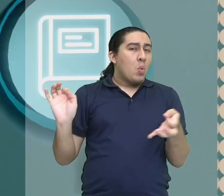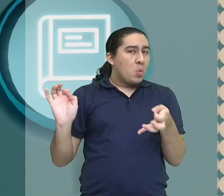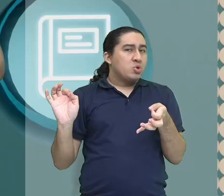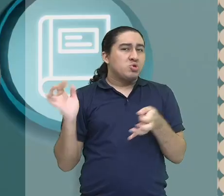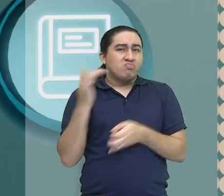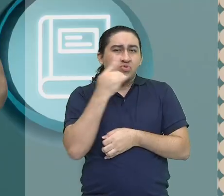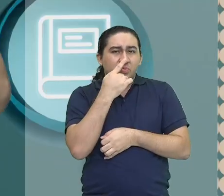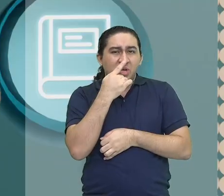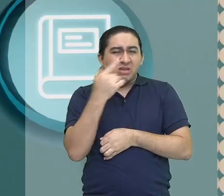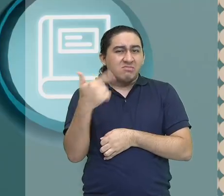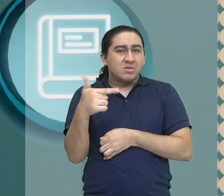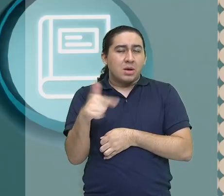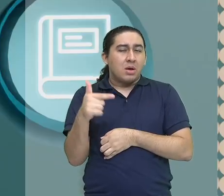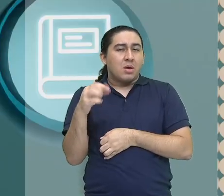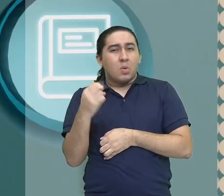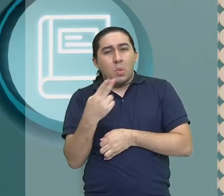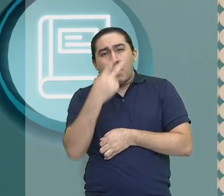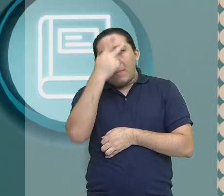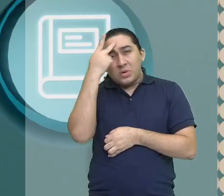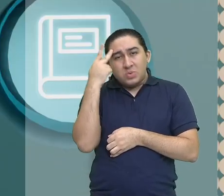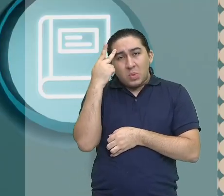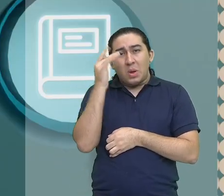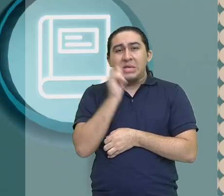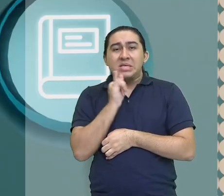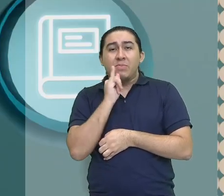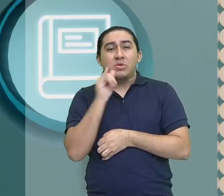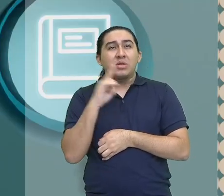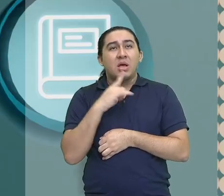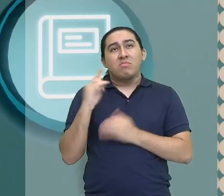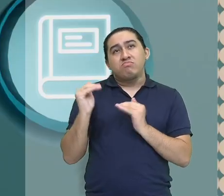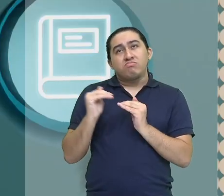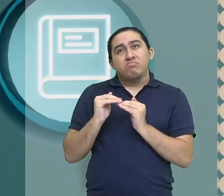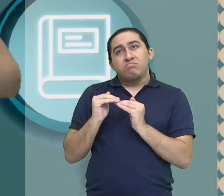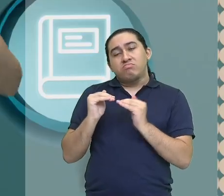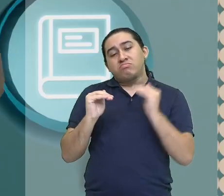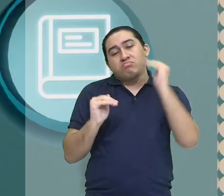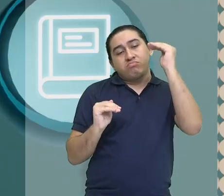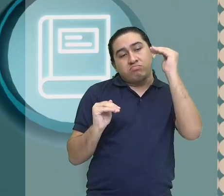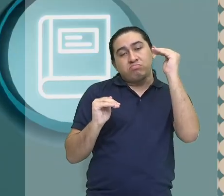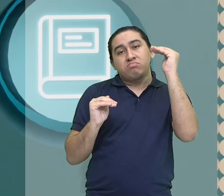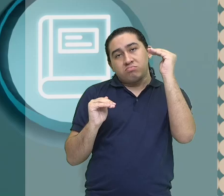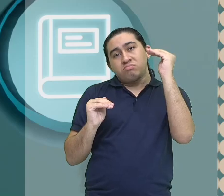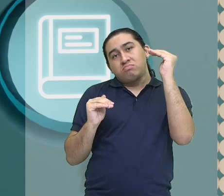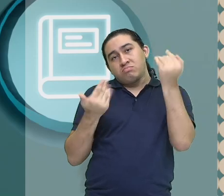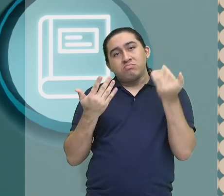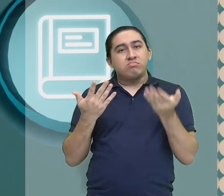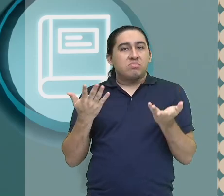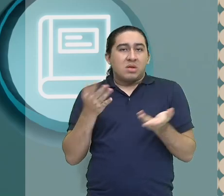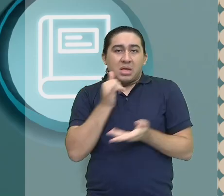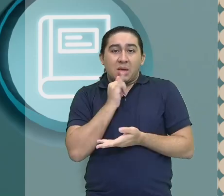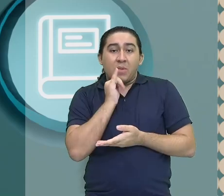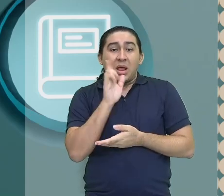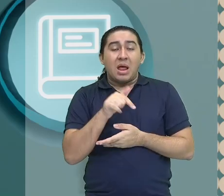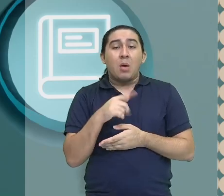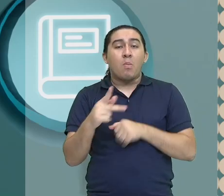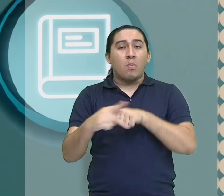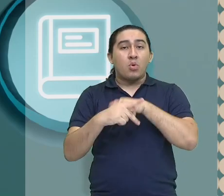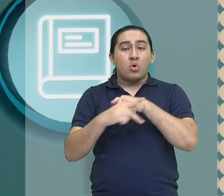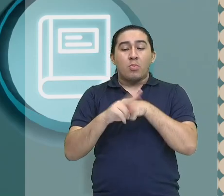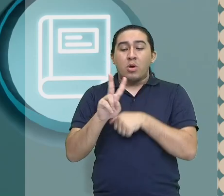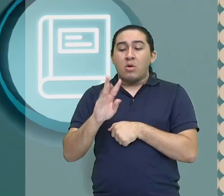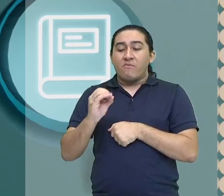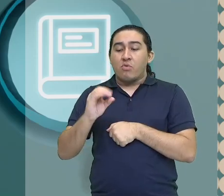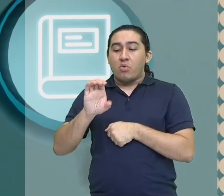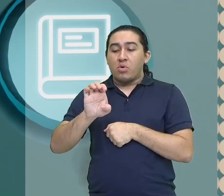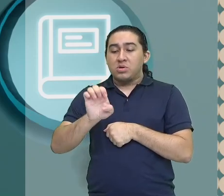tanta intimidade, ou uma pessoa que na hierarquia é superior, não é? Que é o pronome você. A gente